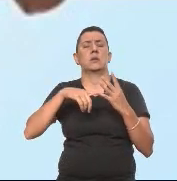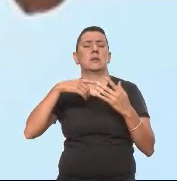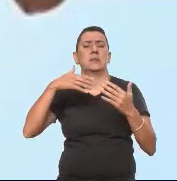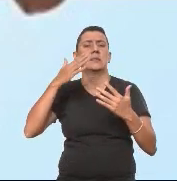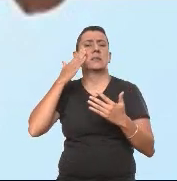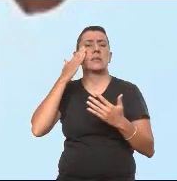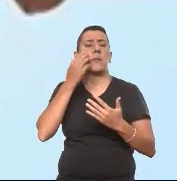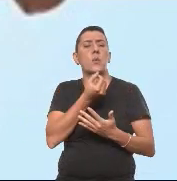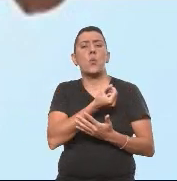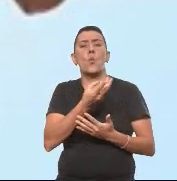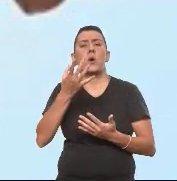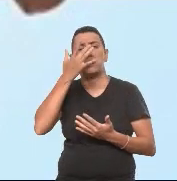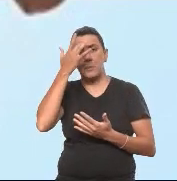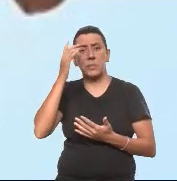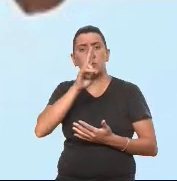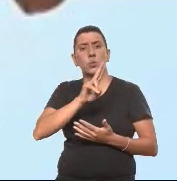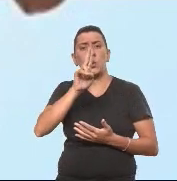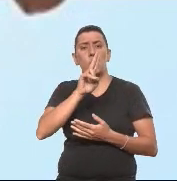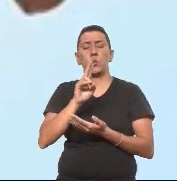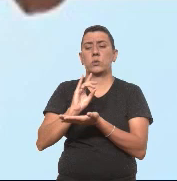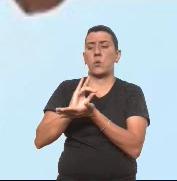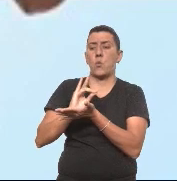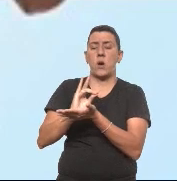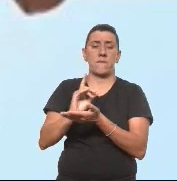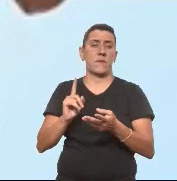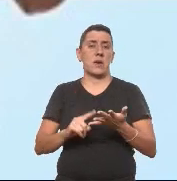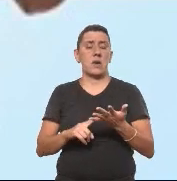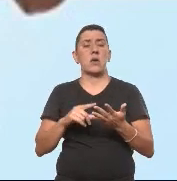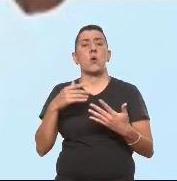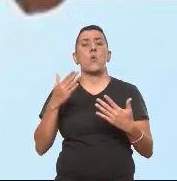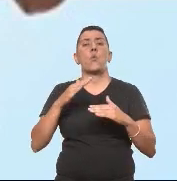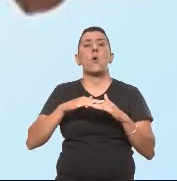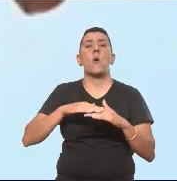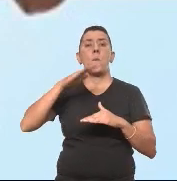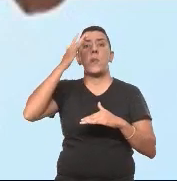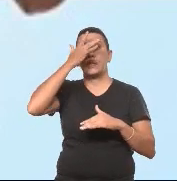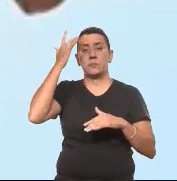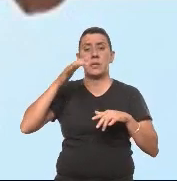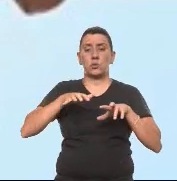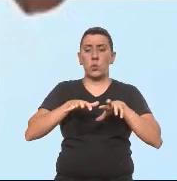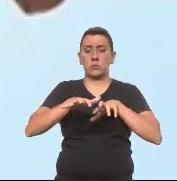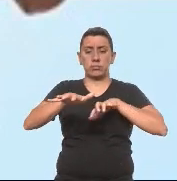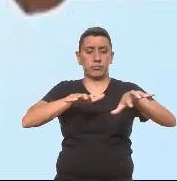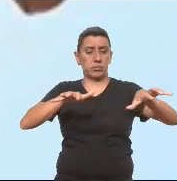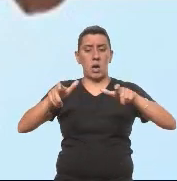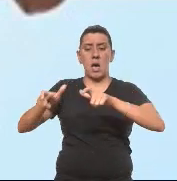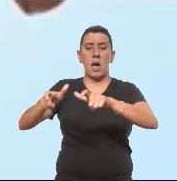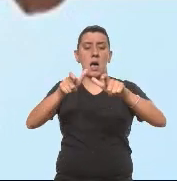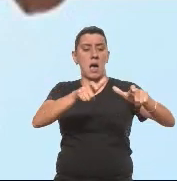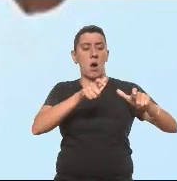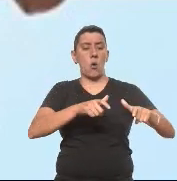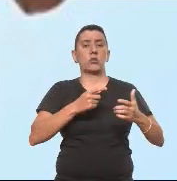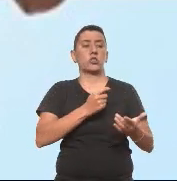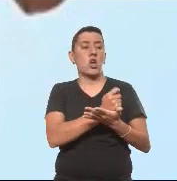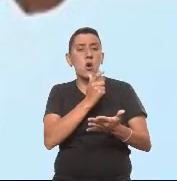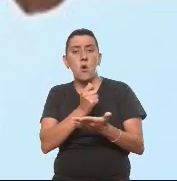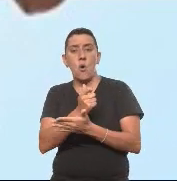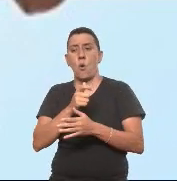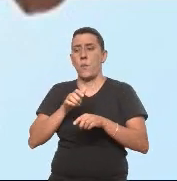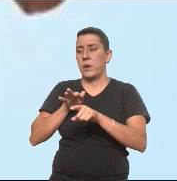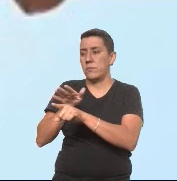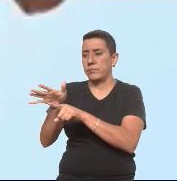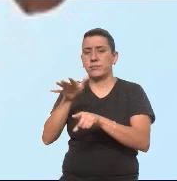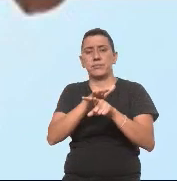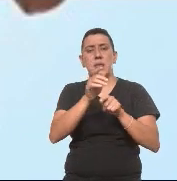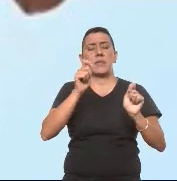quantas pessoas estão utilizando o wi-fi e quais são os pontos de maior concentração maior concentração de compra então consigo olhar tanto o aspecto